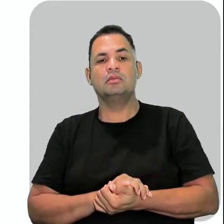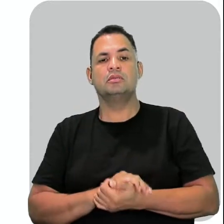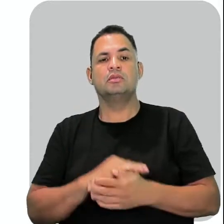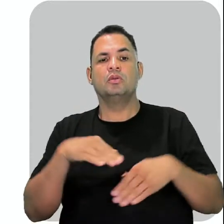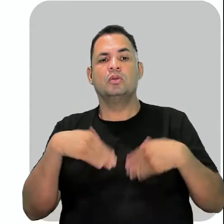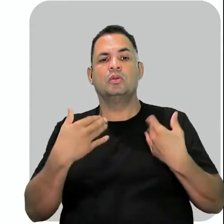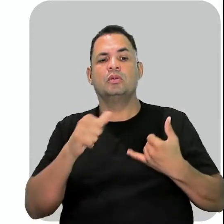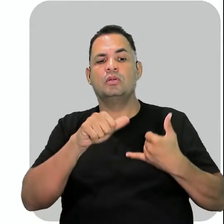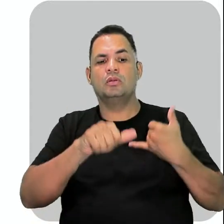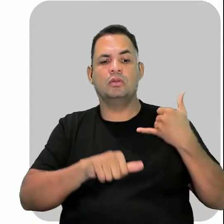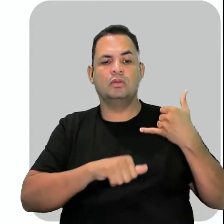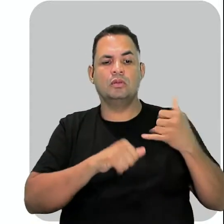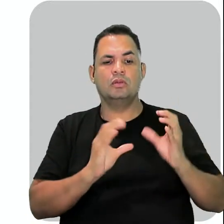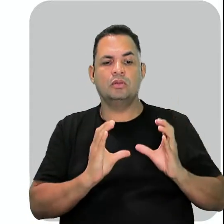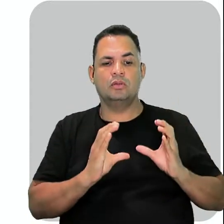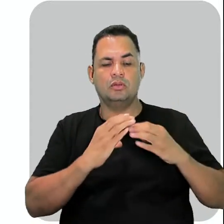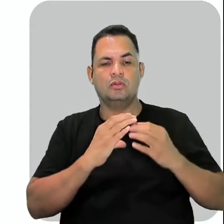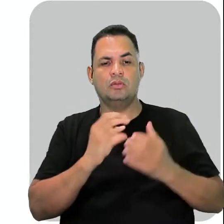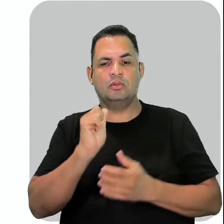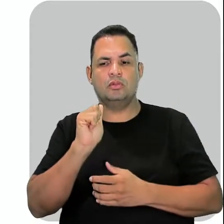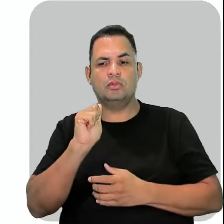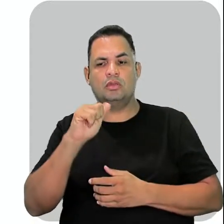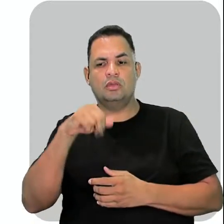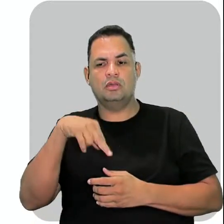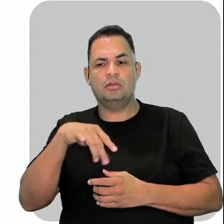ao reagir com um grupo amina,